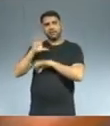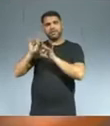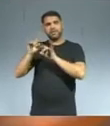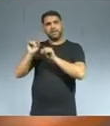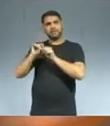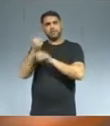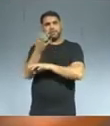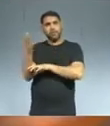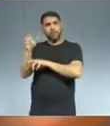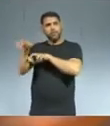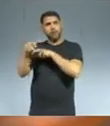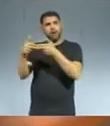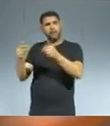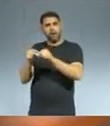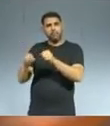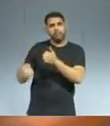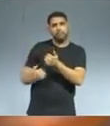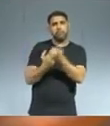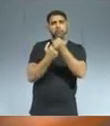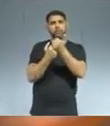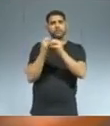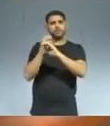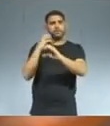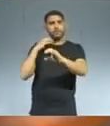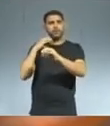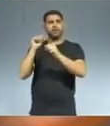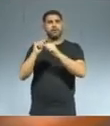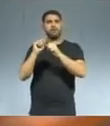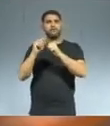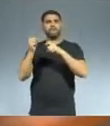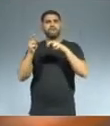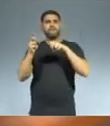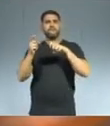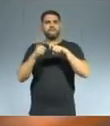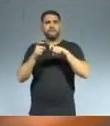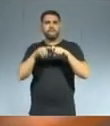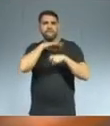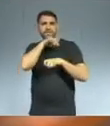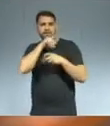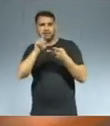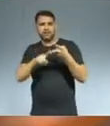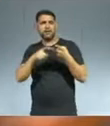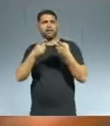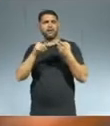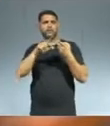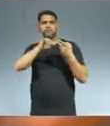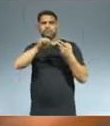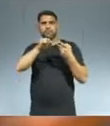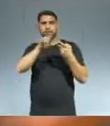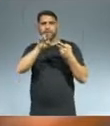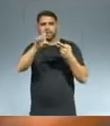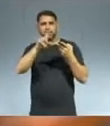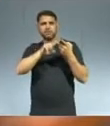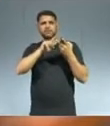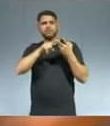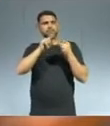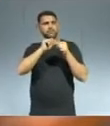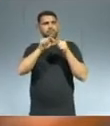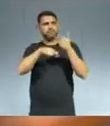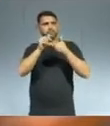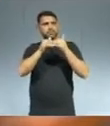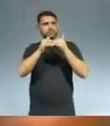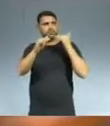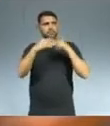ciências rurais EA contribuição que os engenheiros agrônomos veterinários ou ter o aumento